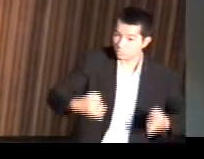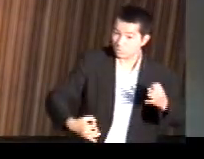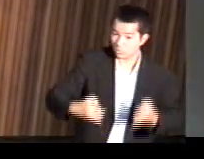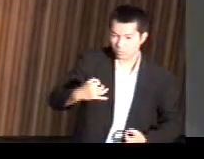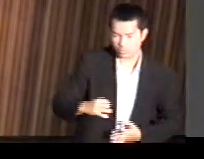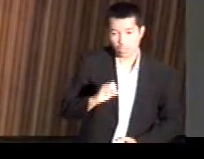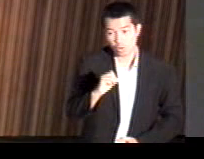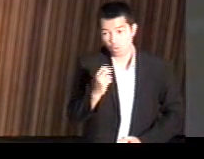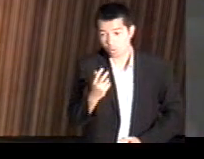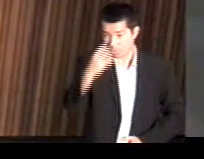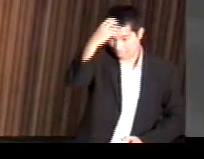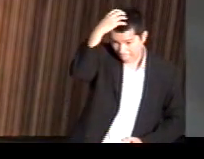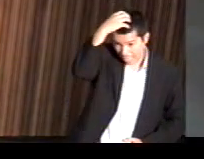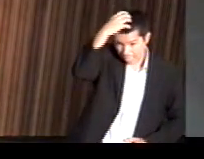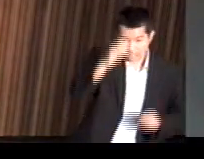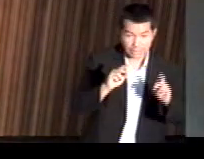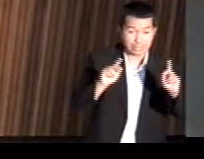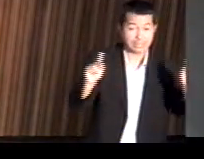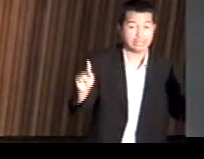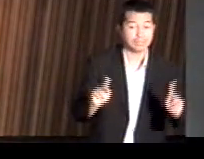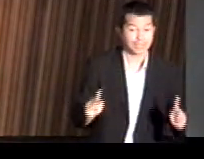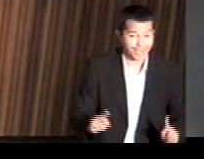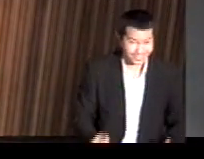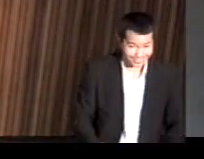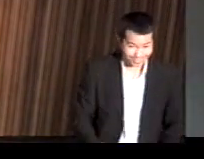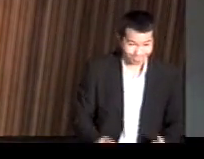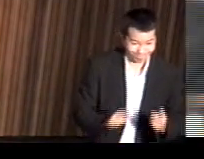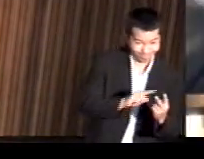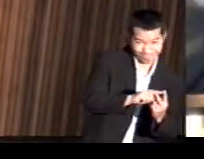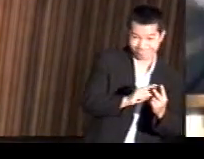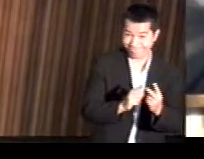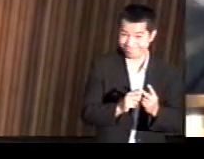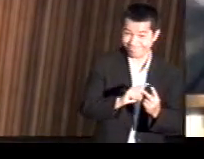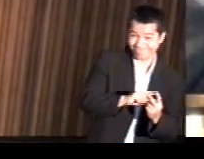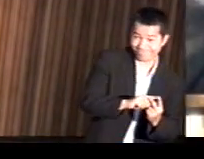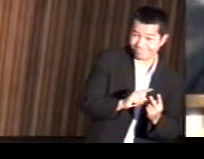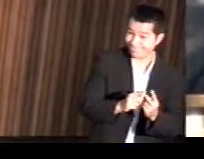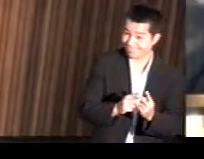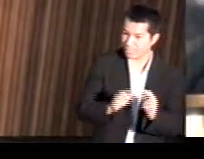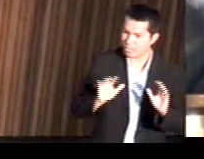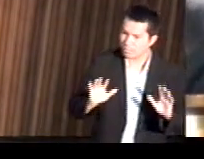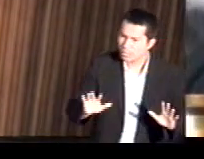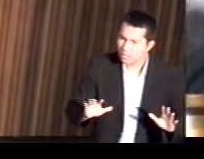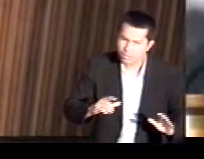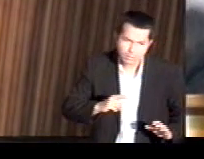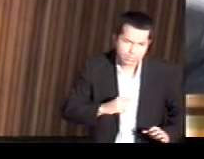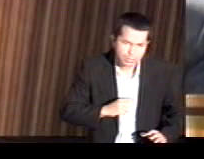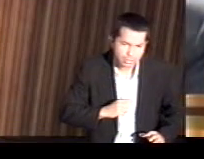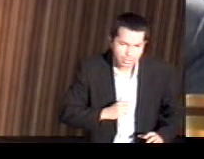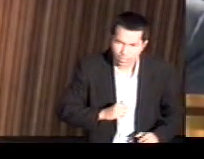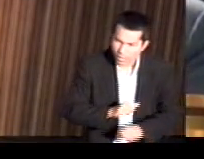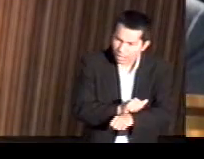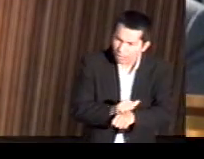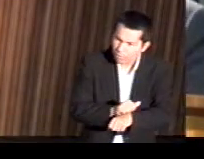lembra? Tem despojos de guerra. Ele traz pão e vinho.